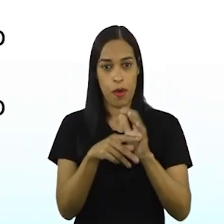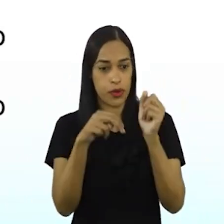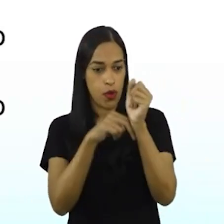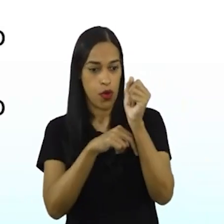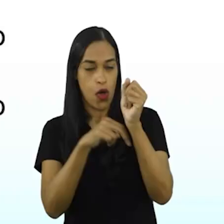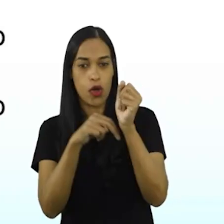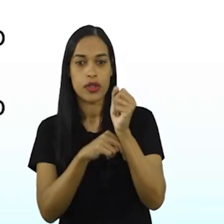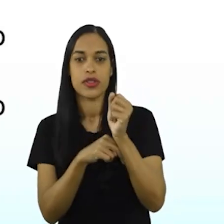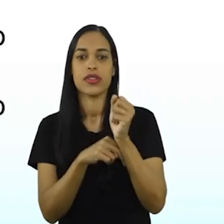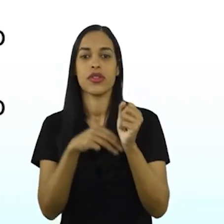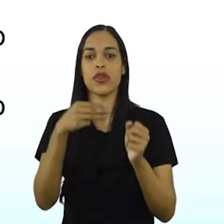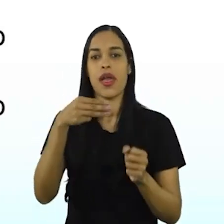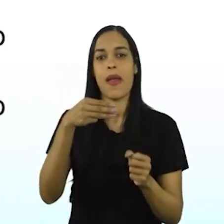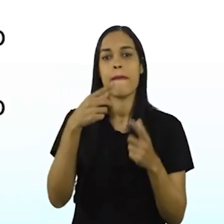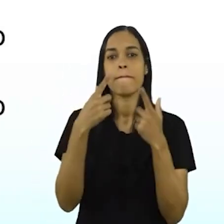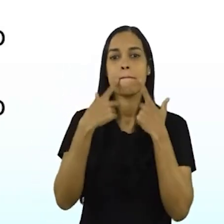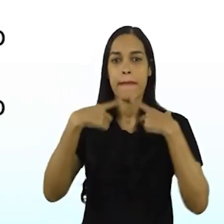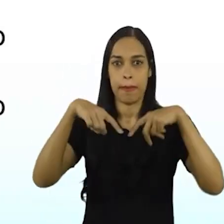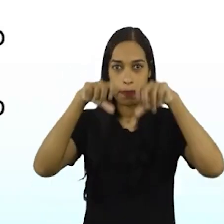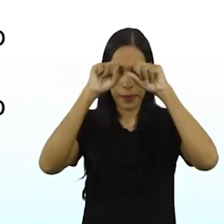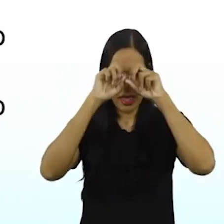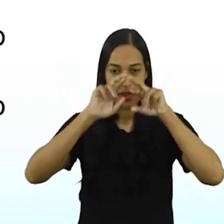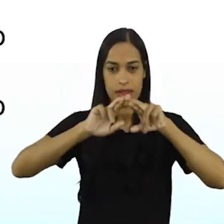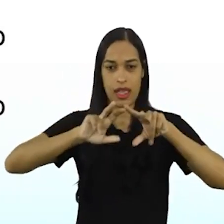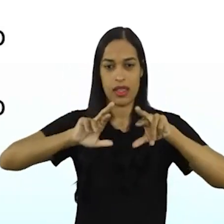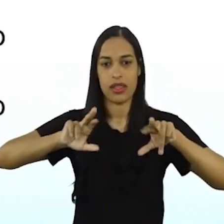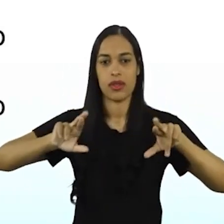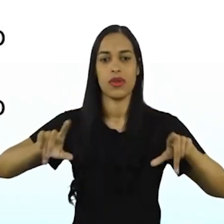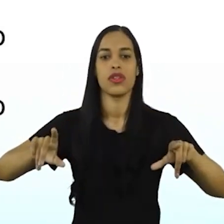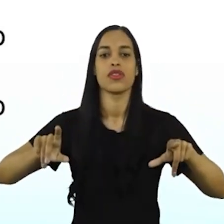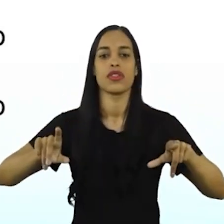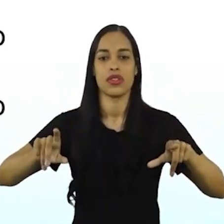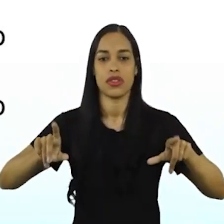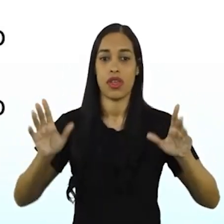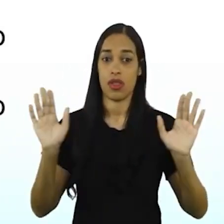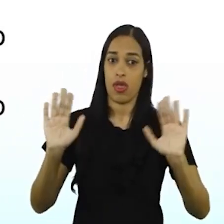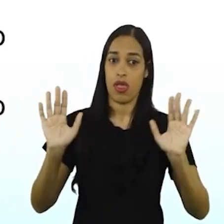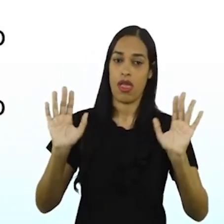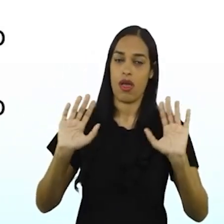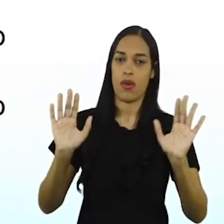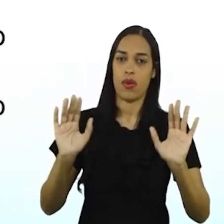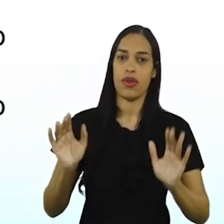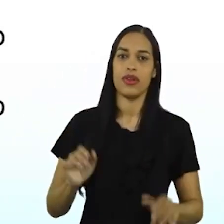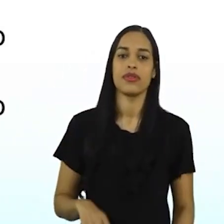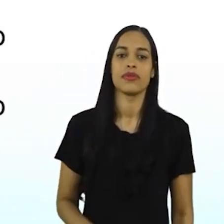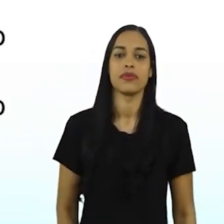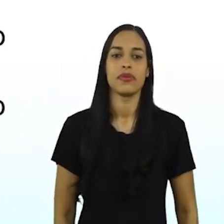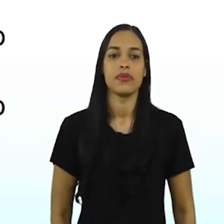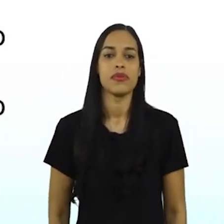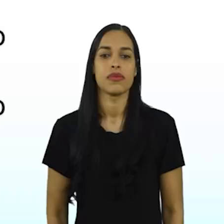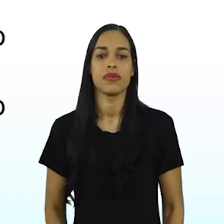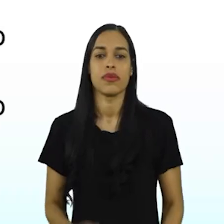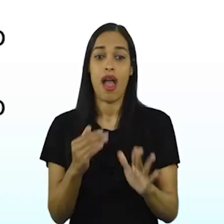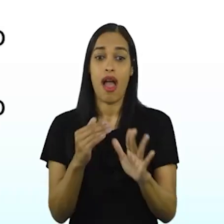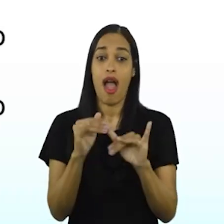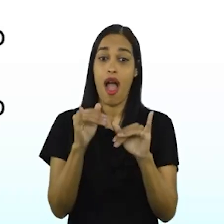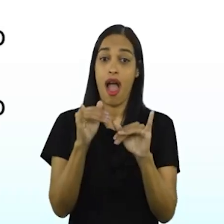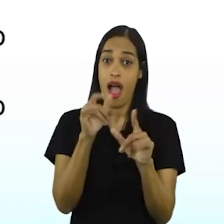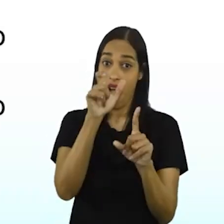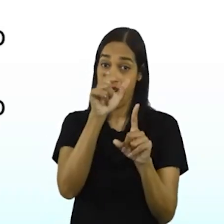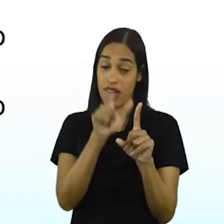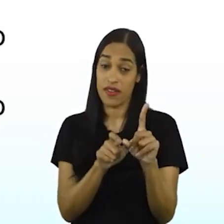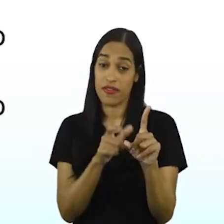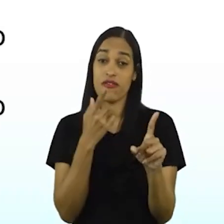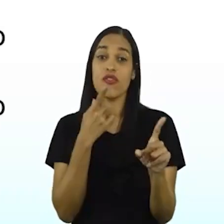ele fala do próprio código, ele está falando da função metalinguística. Certo? Não é essa daí, não. A atitude do enunciador